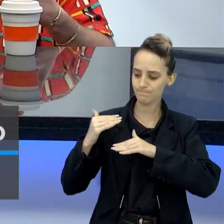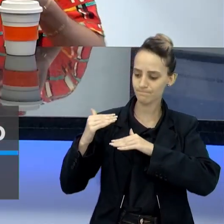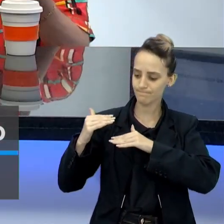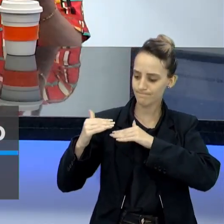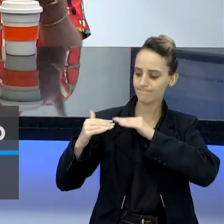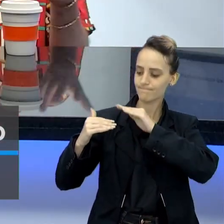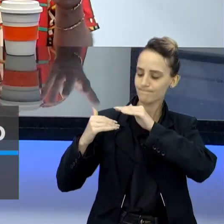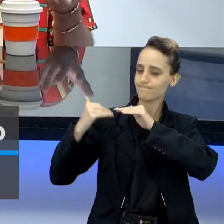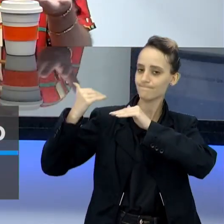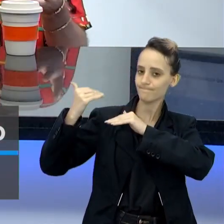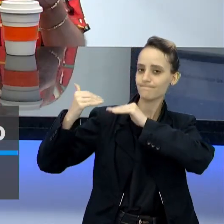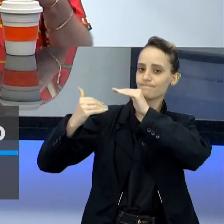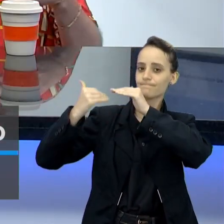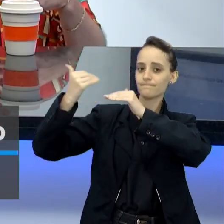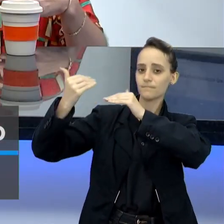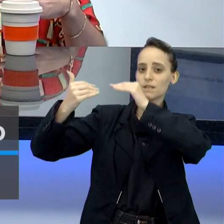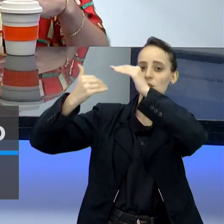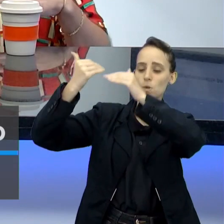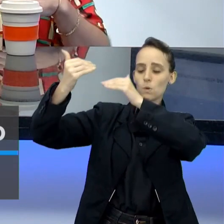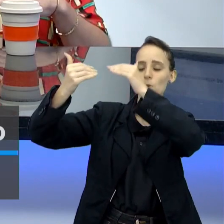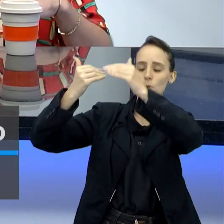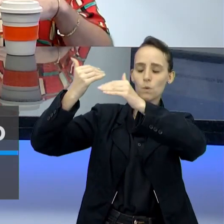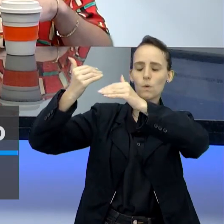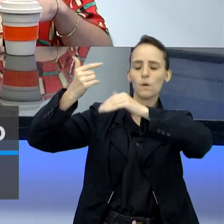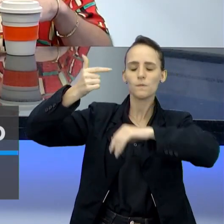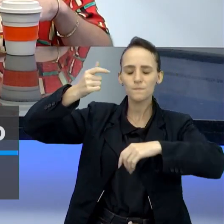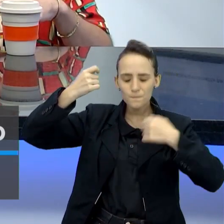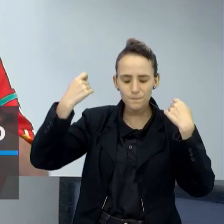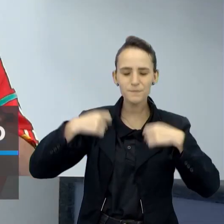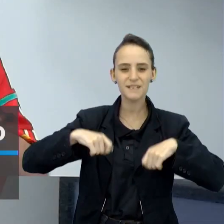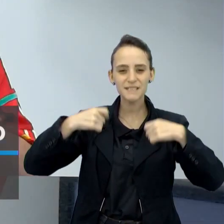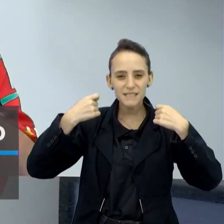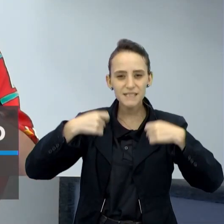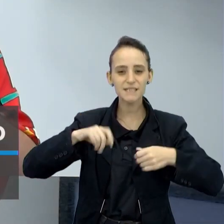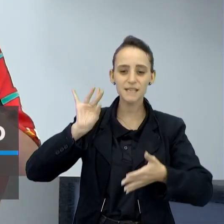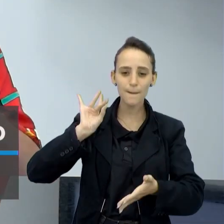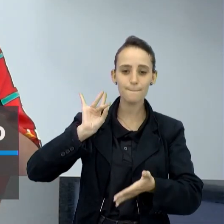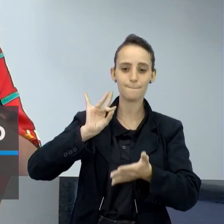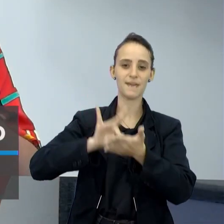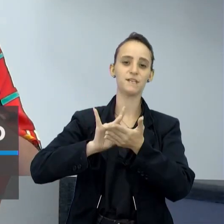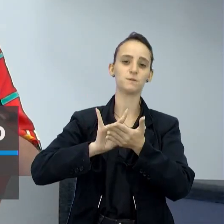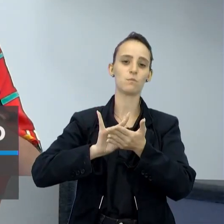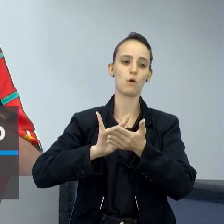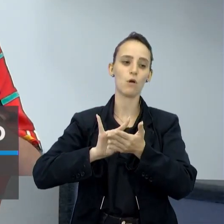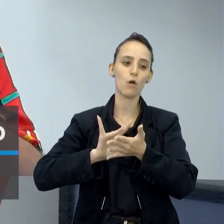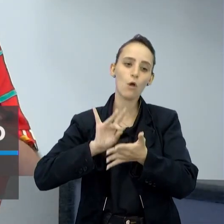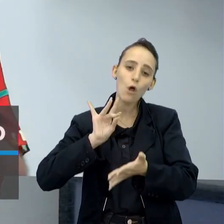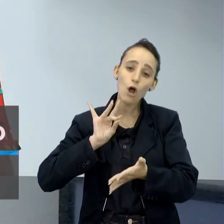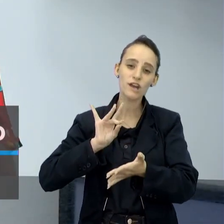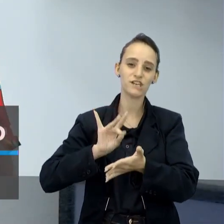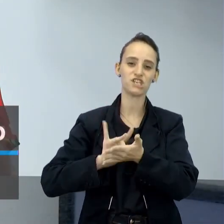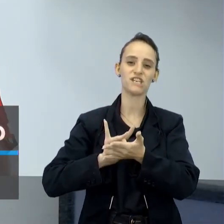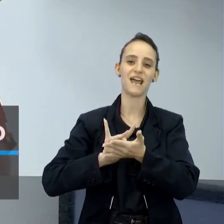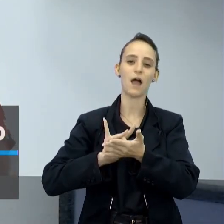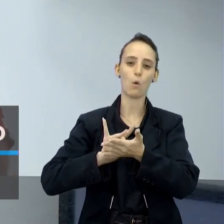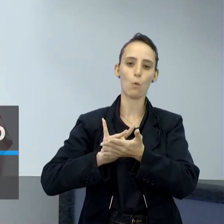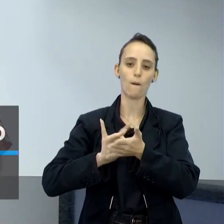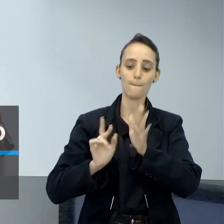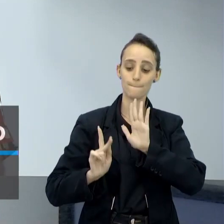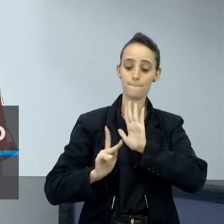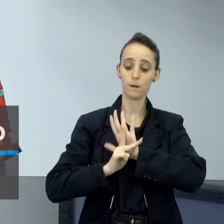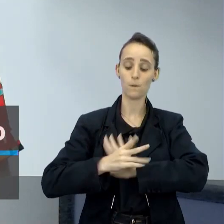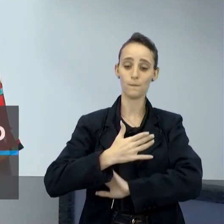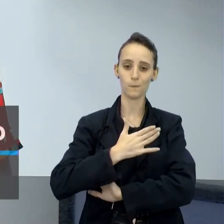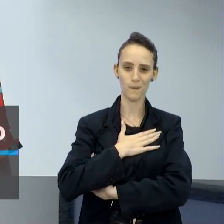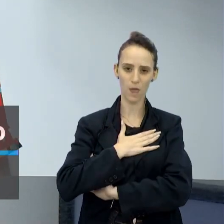mais, dentro da nossa contemporaneidade, é necessário uma originalidade, né? Mas como que eu vou